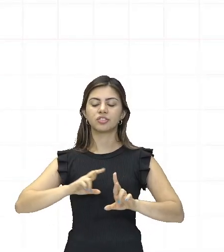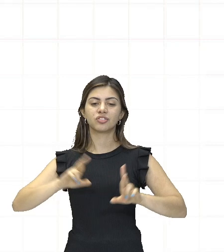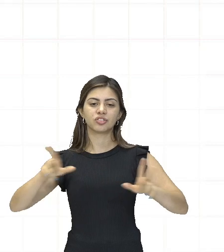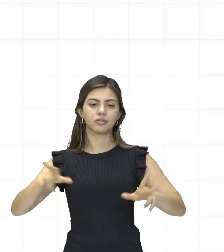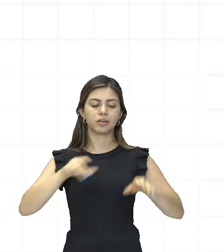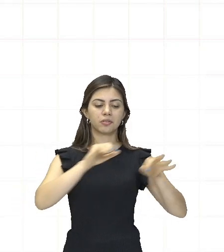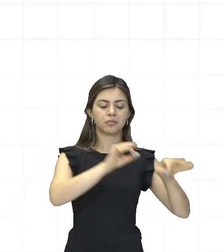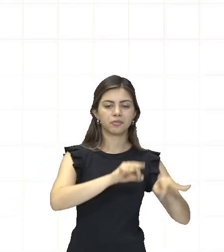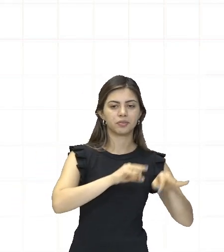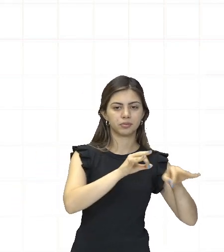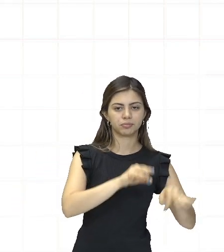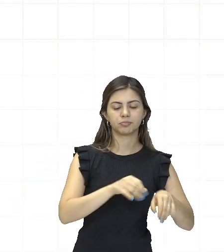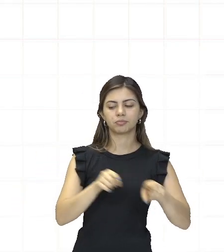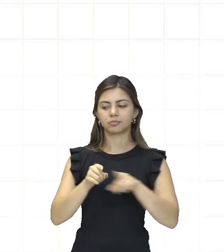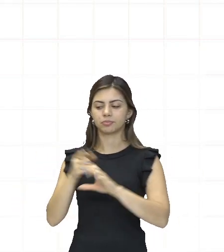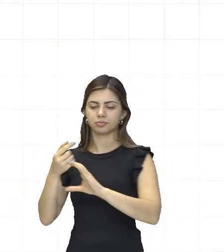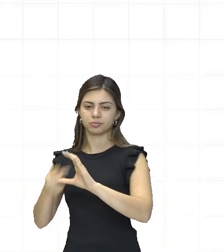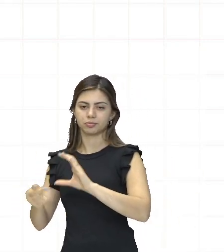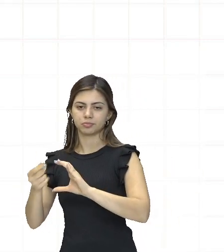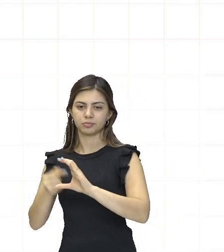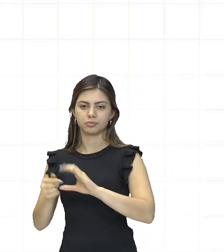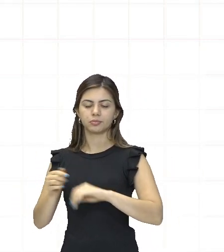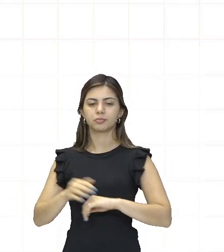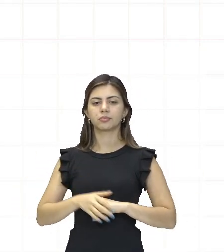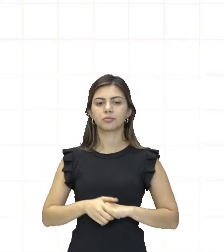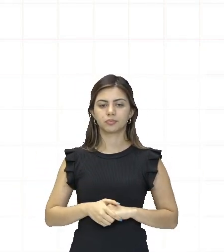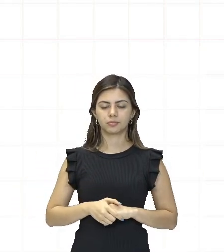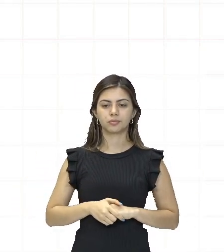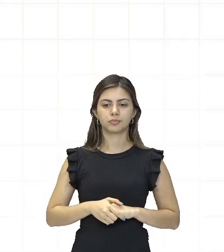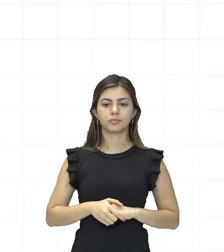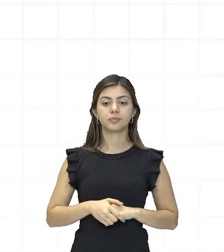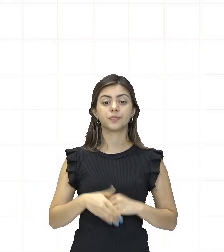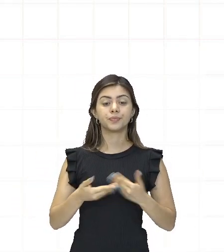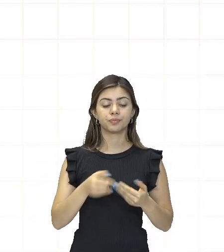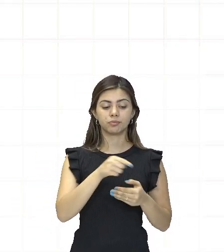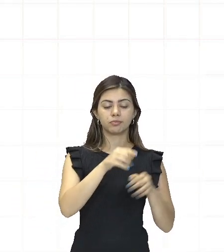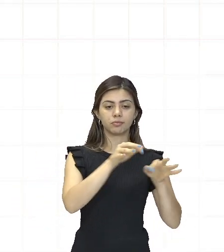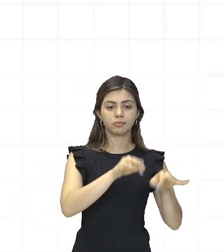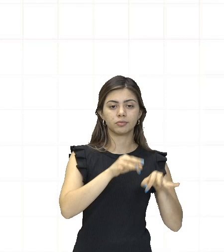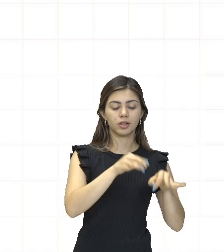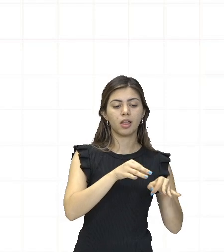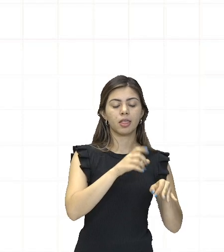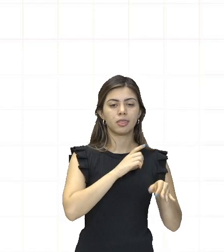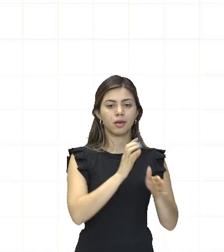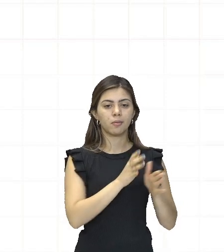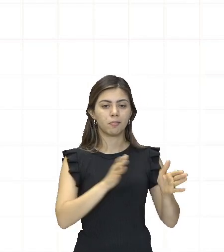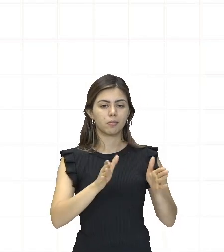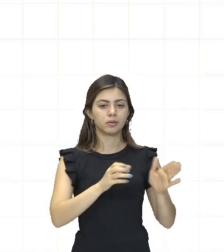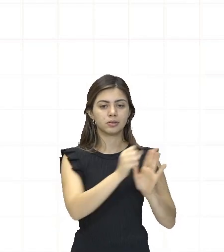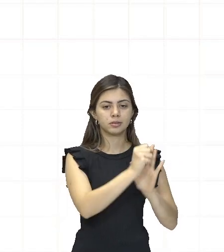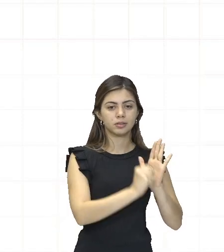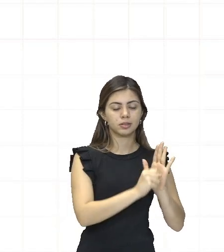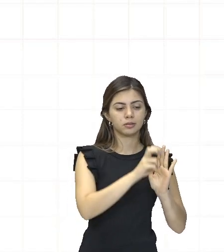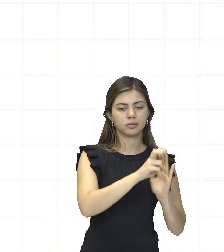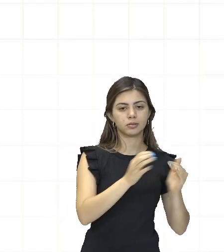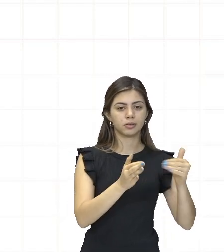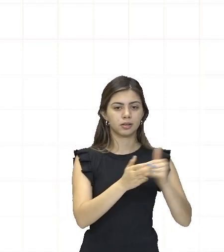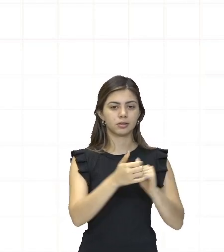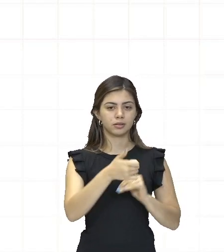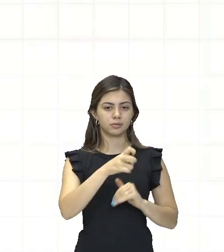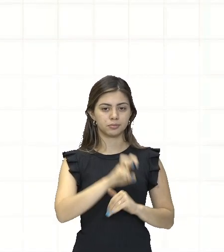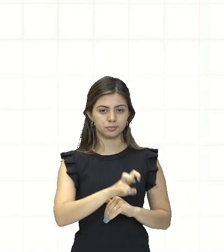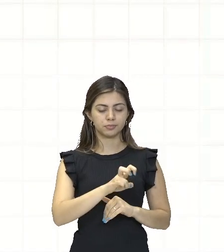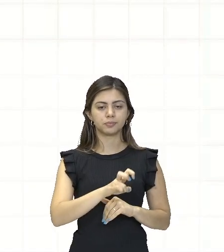entre feudalismo e capitalismo. Então, no feudalismo, ele ocorre aí entre os séculos V e século